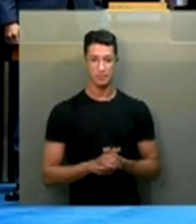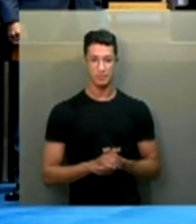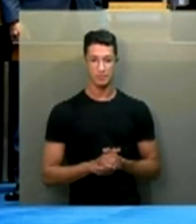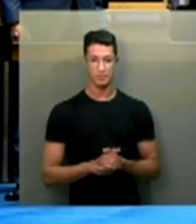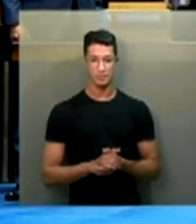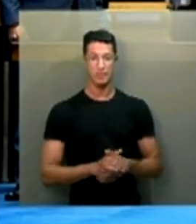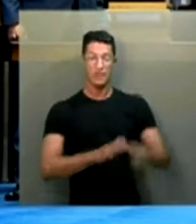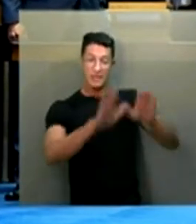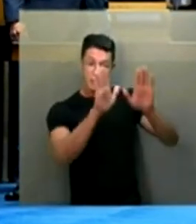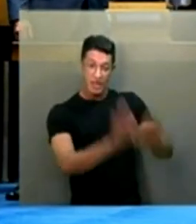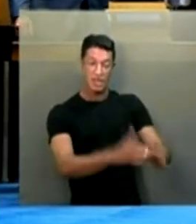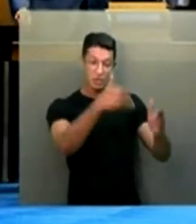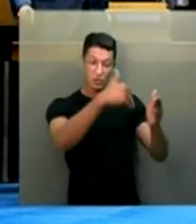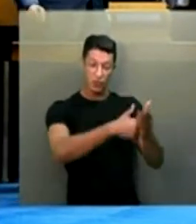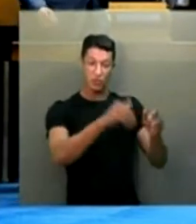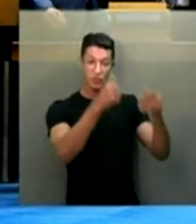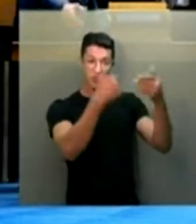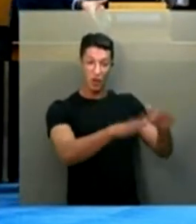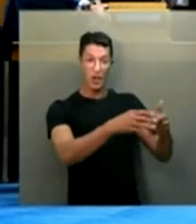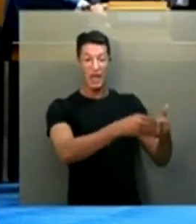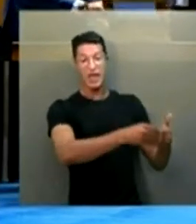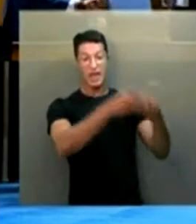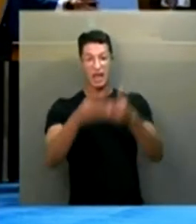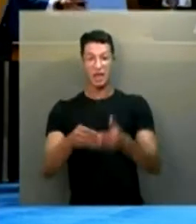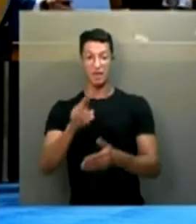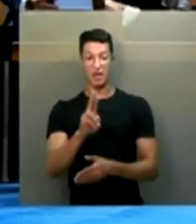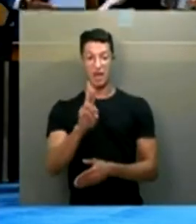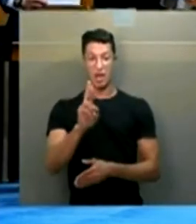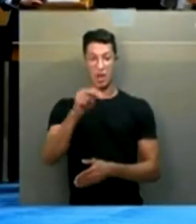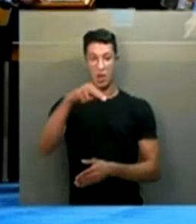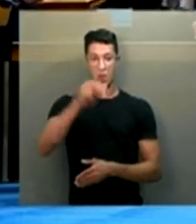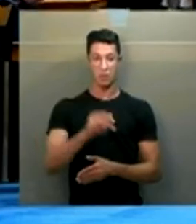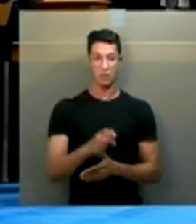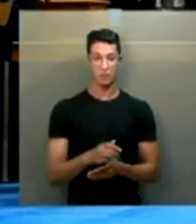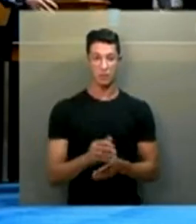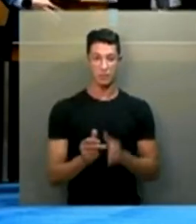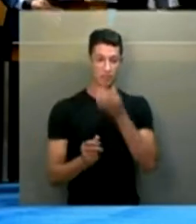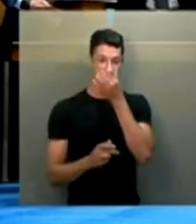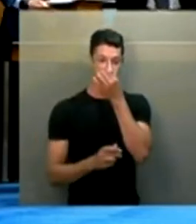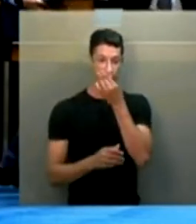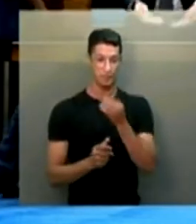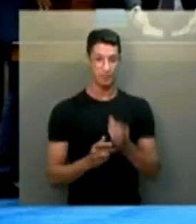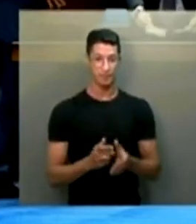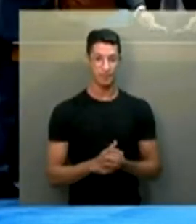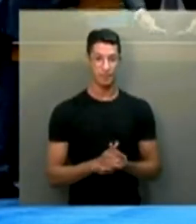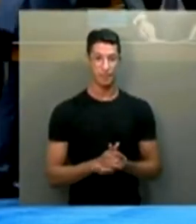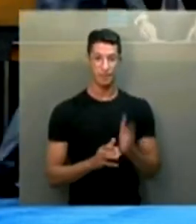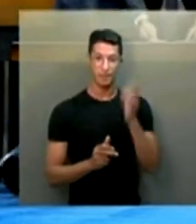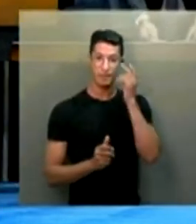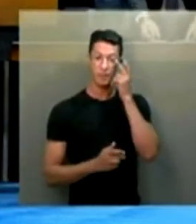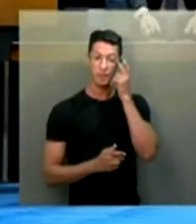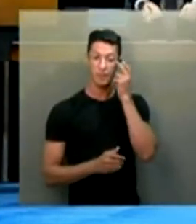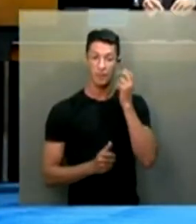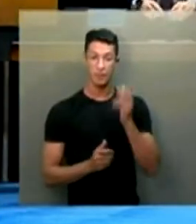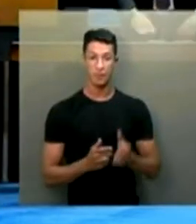Não. Deixa o voto aí fora e leva a urna. Bota aqui na mesa, aqui na frente, viu? Dois votos visíveis. Tá aí.